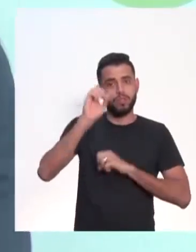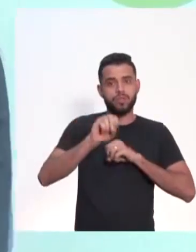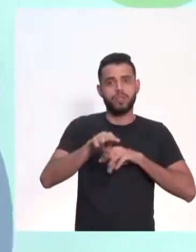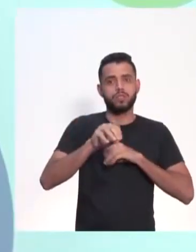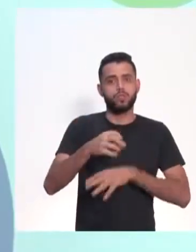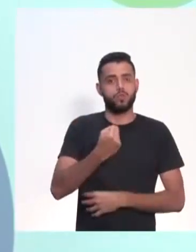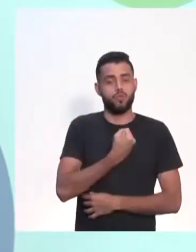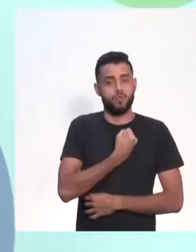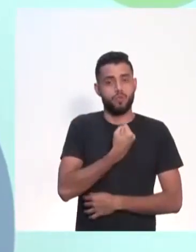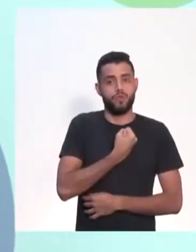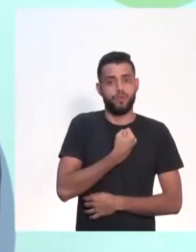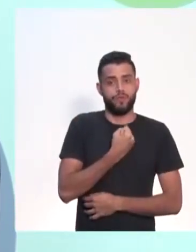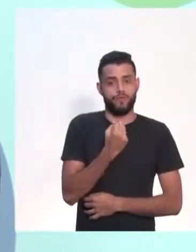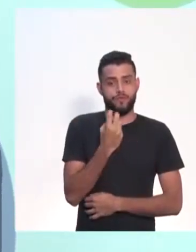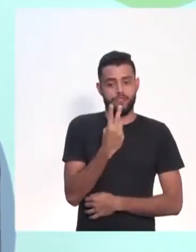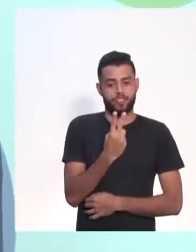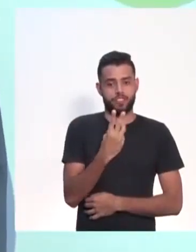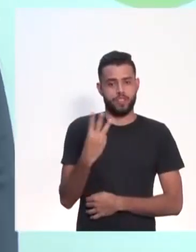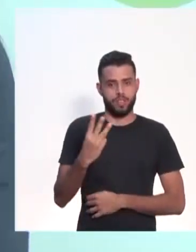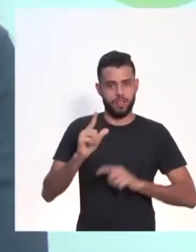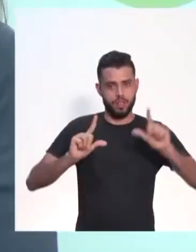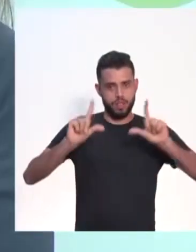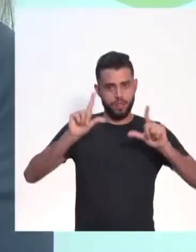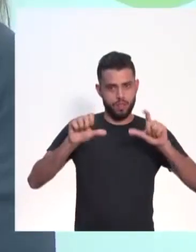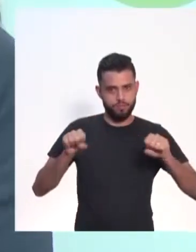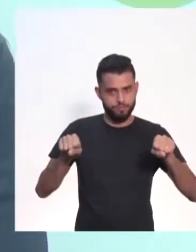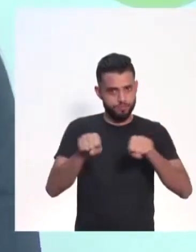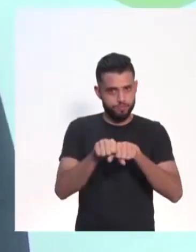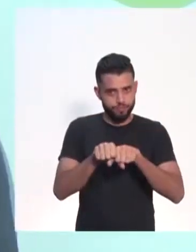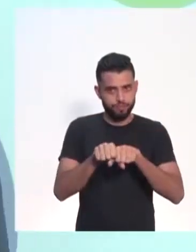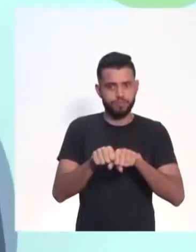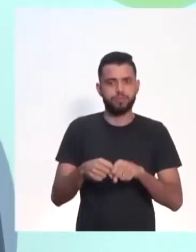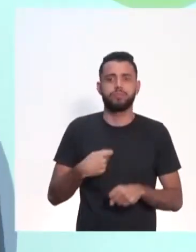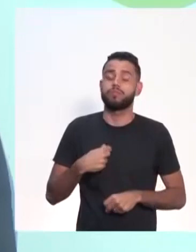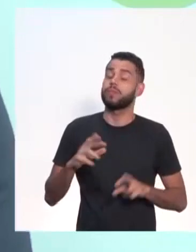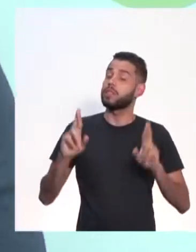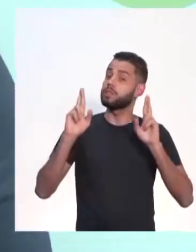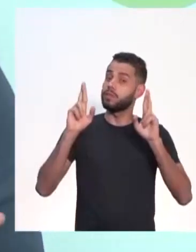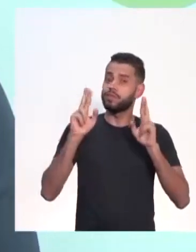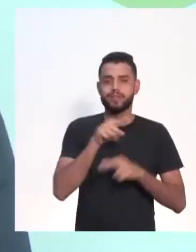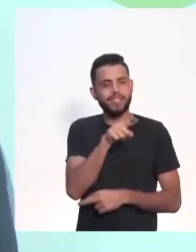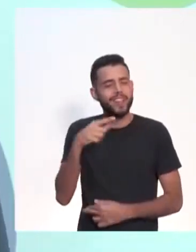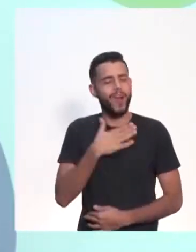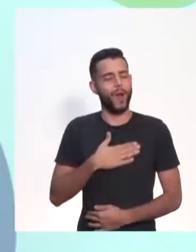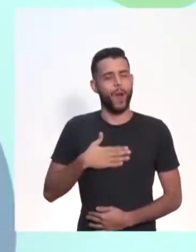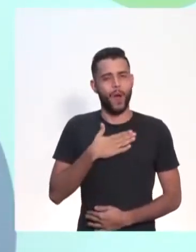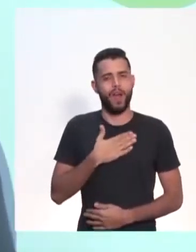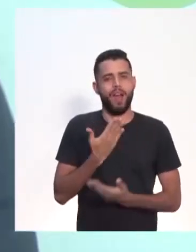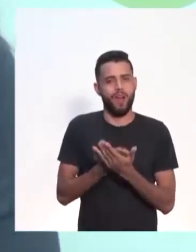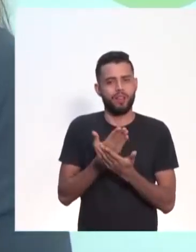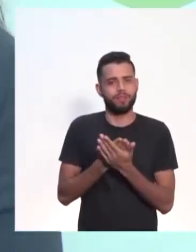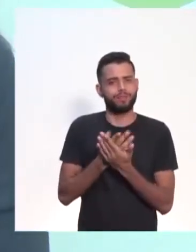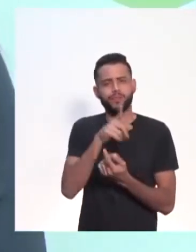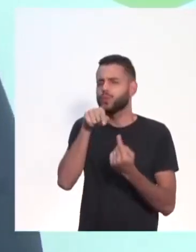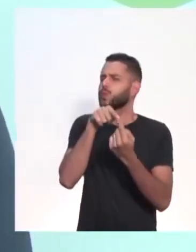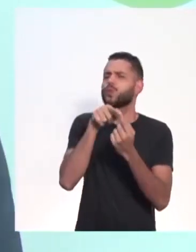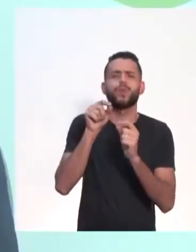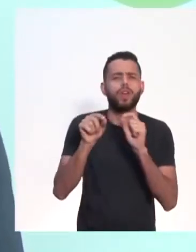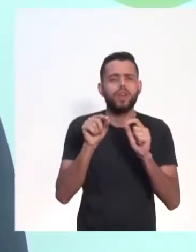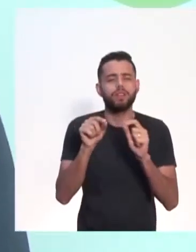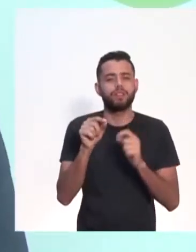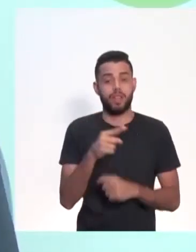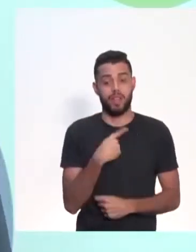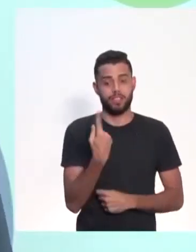TV Digital. Bom, eu espero que vocês gostem da nossa aula. O objetivo dela é nos auxiliar